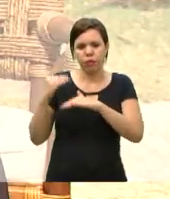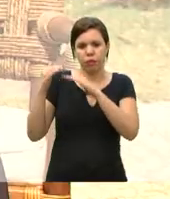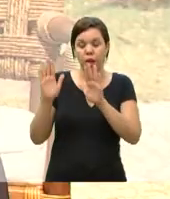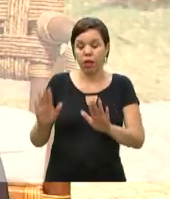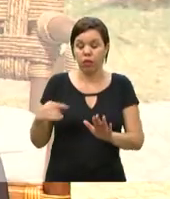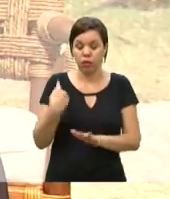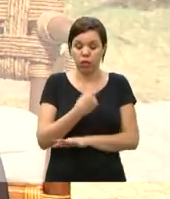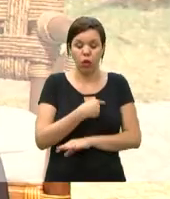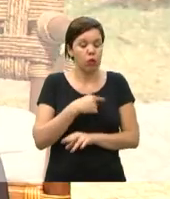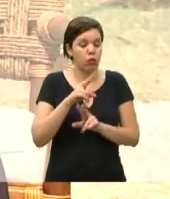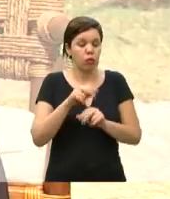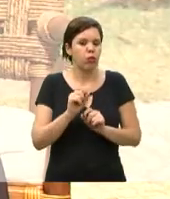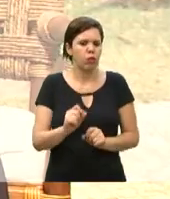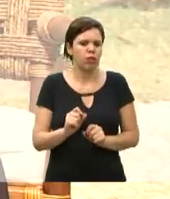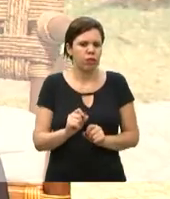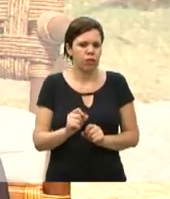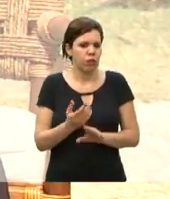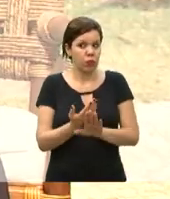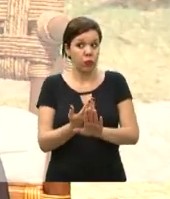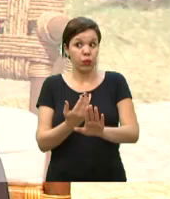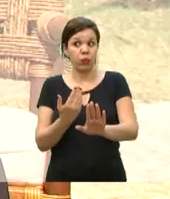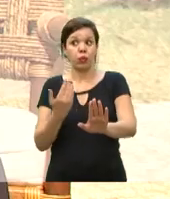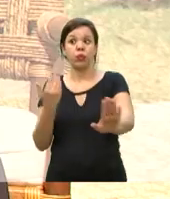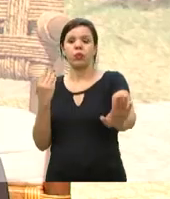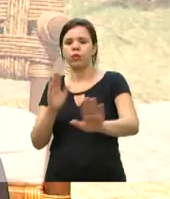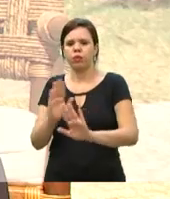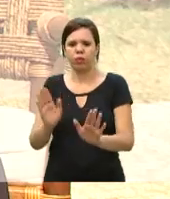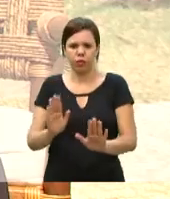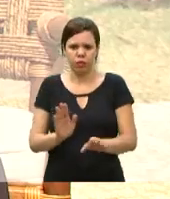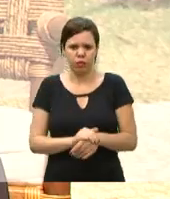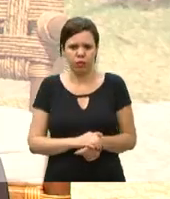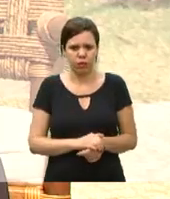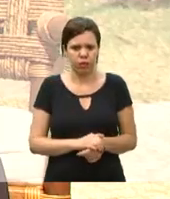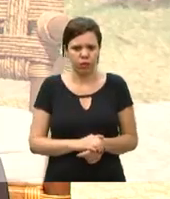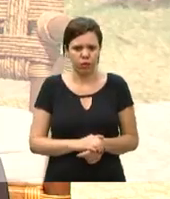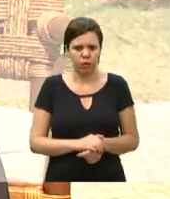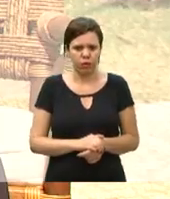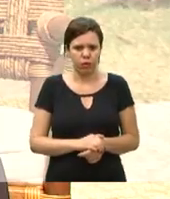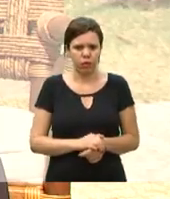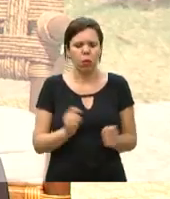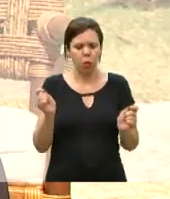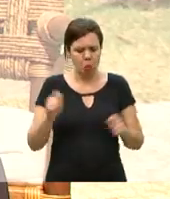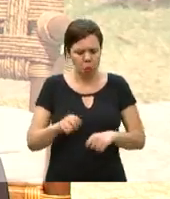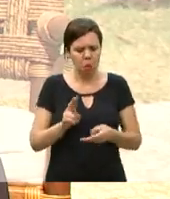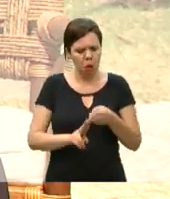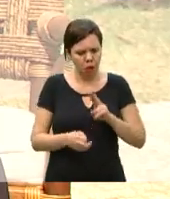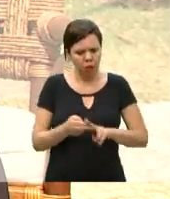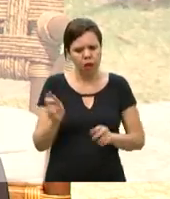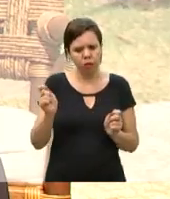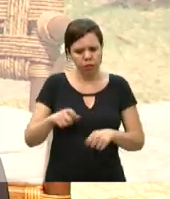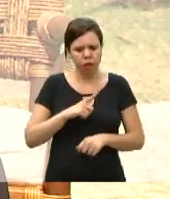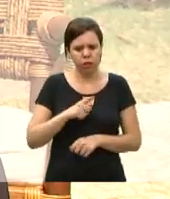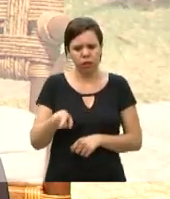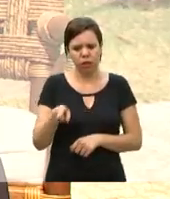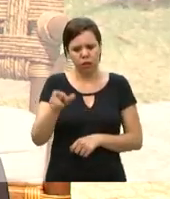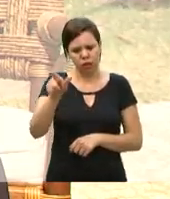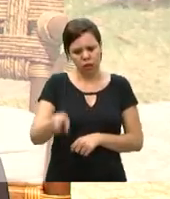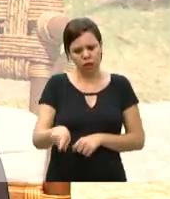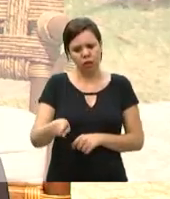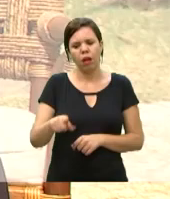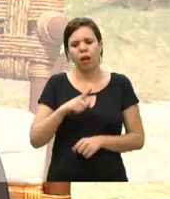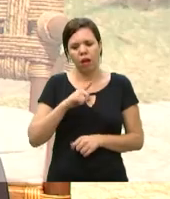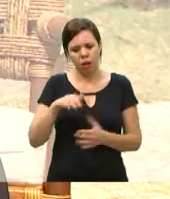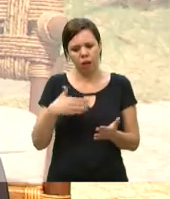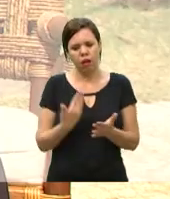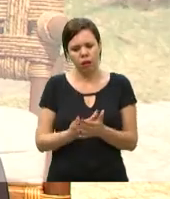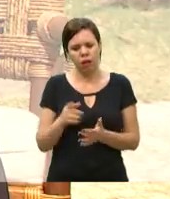nunca nos distanciamos do potencial que tinha essa pessoa e que tem